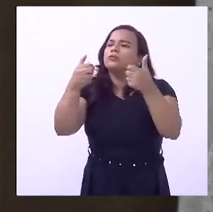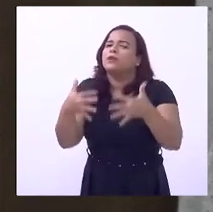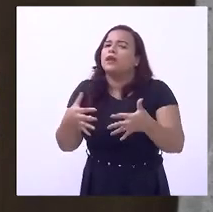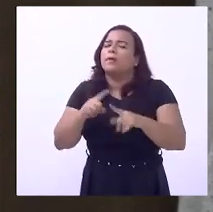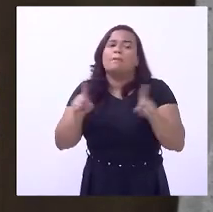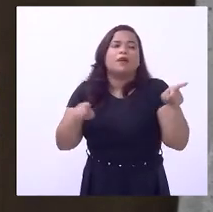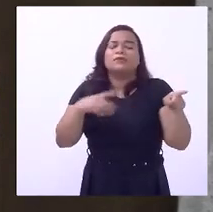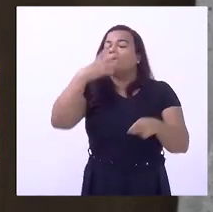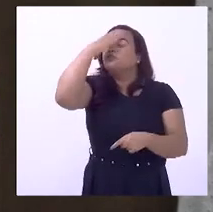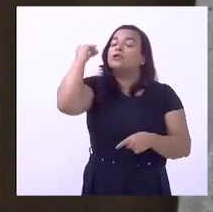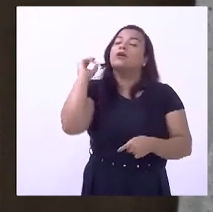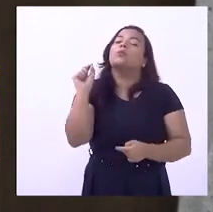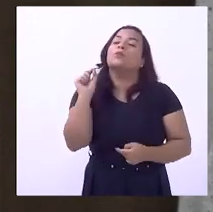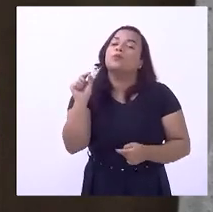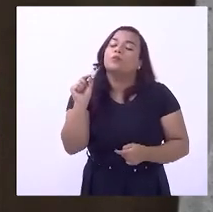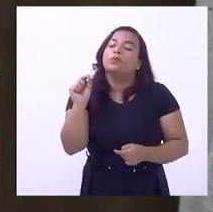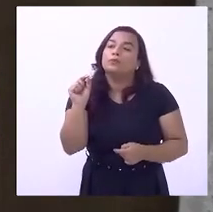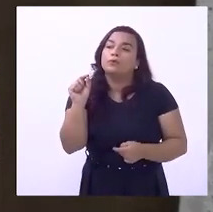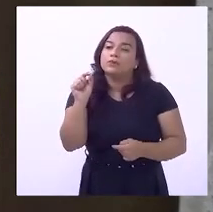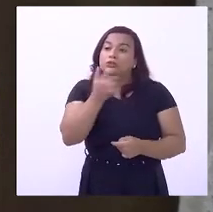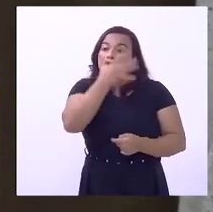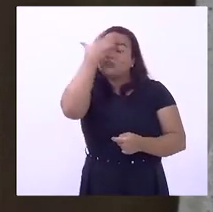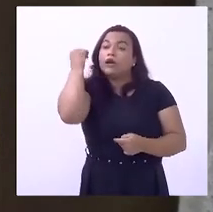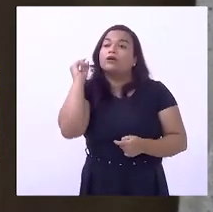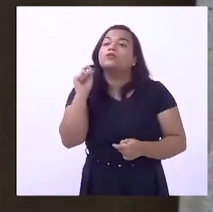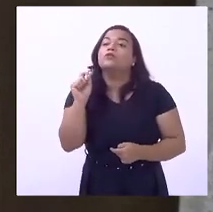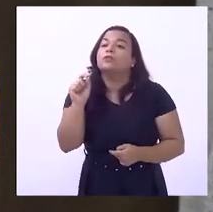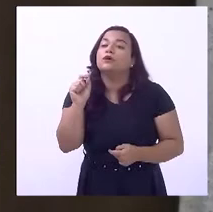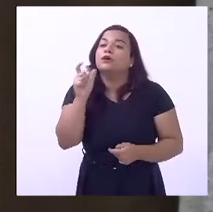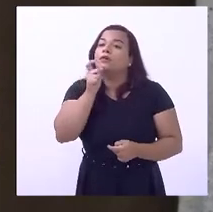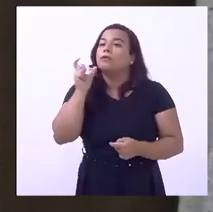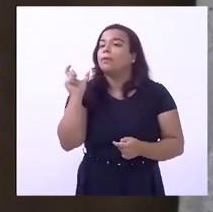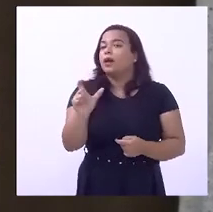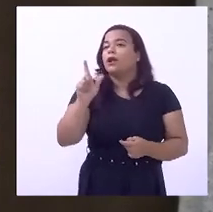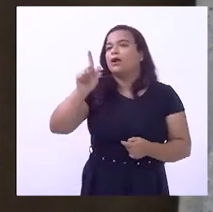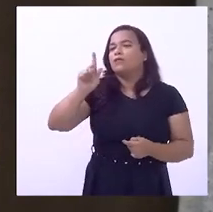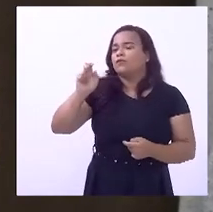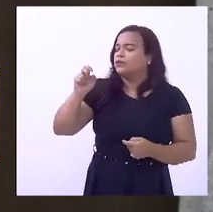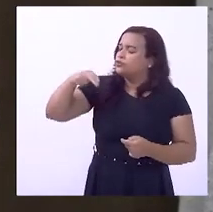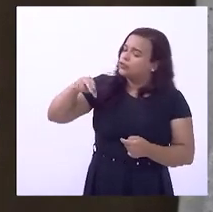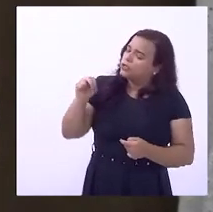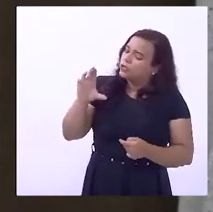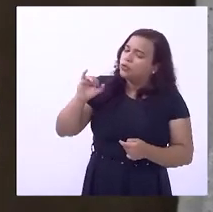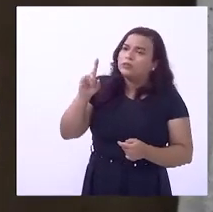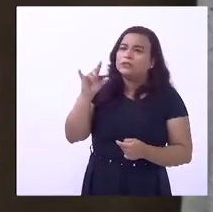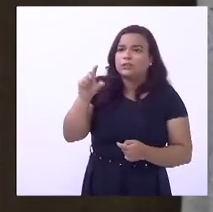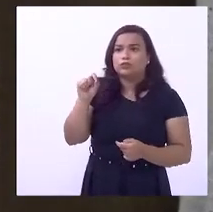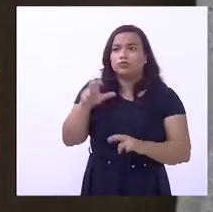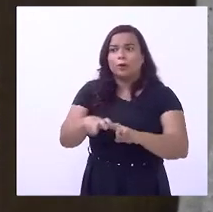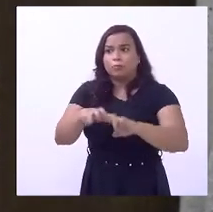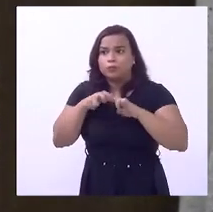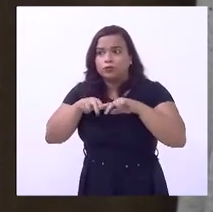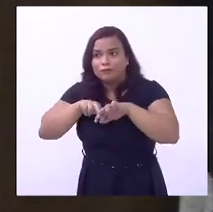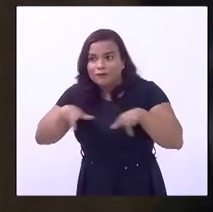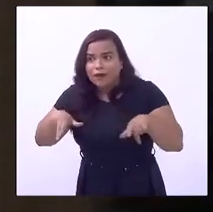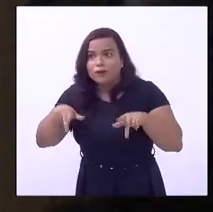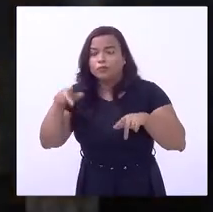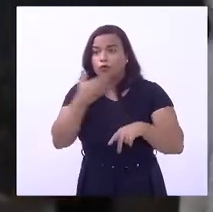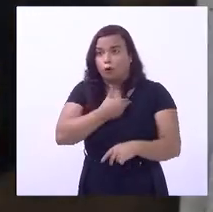deputado Carlos Augusto, ele sequer faz referência à palavra genocídio. As razões para o governo vetar o